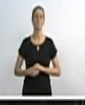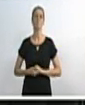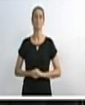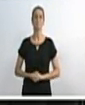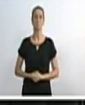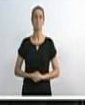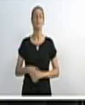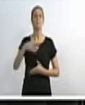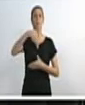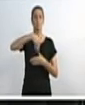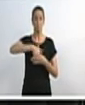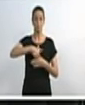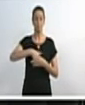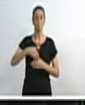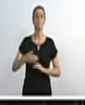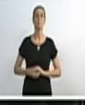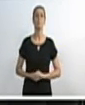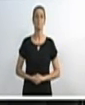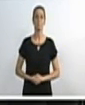Em votação.